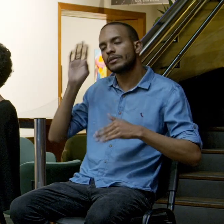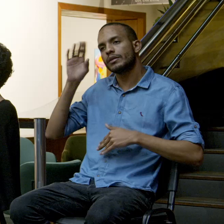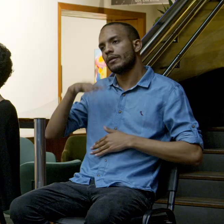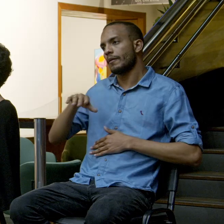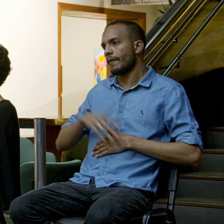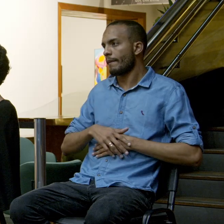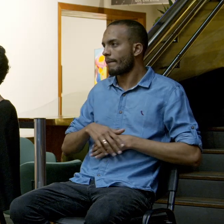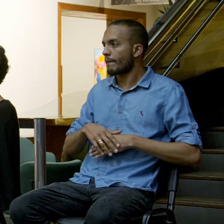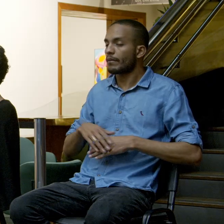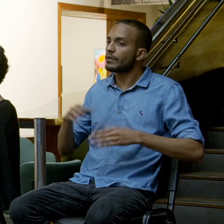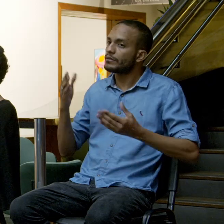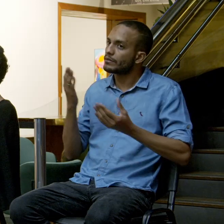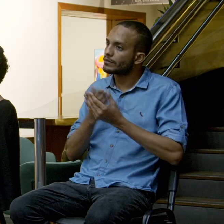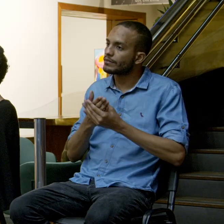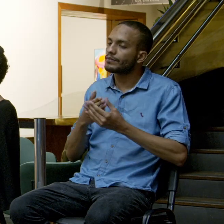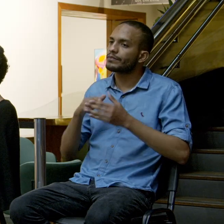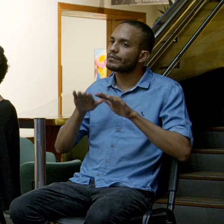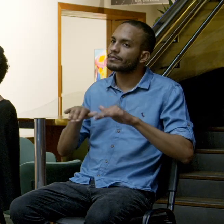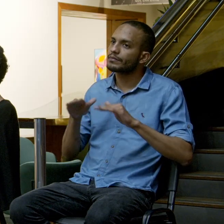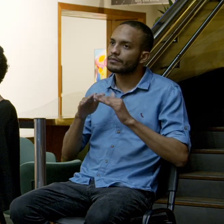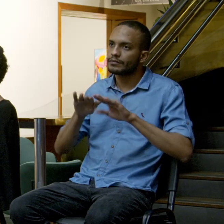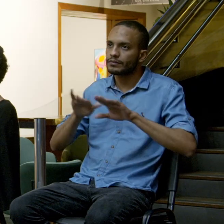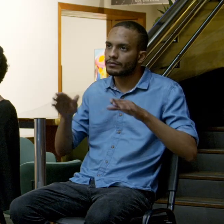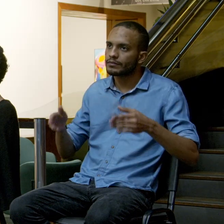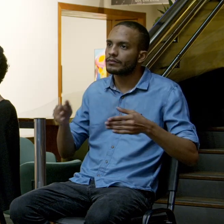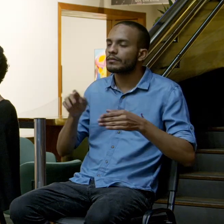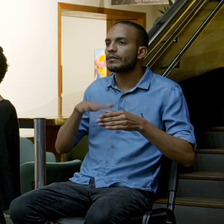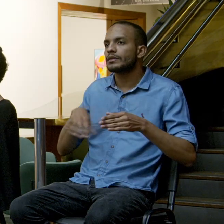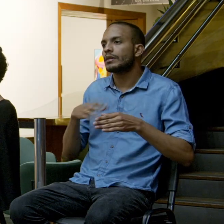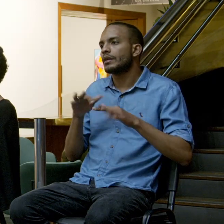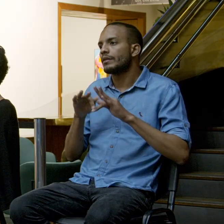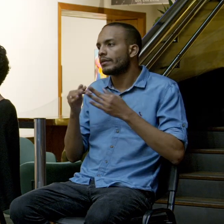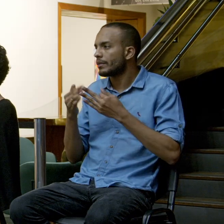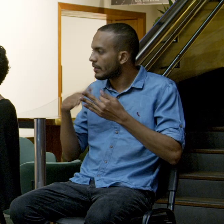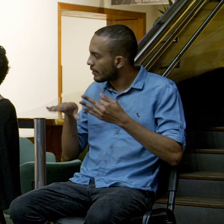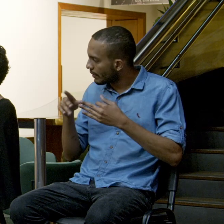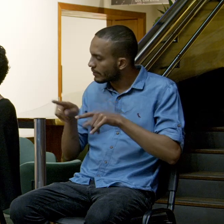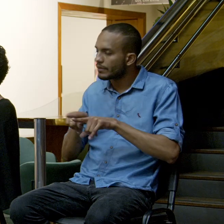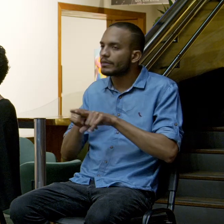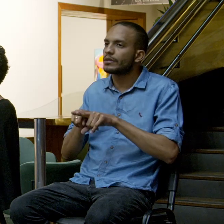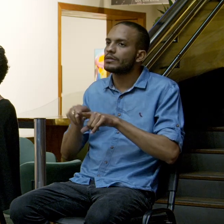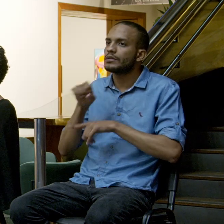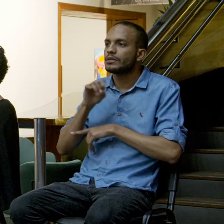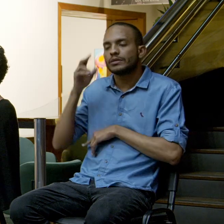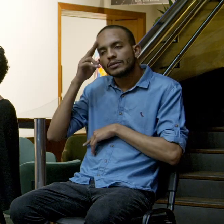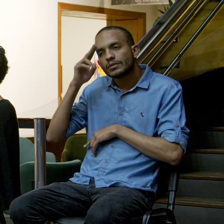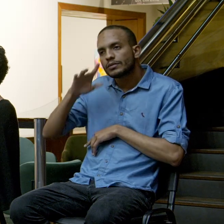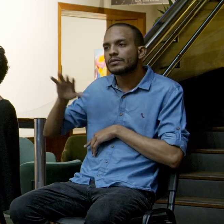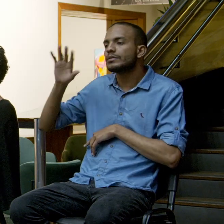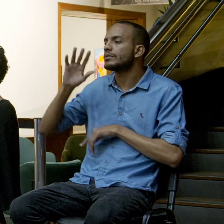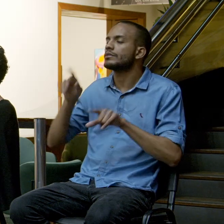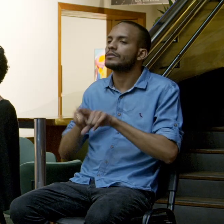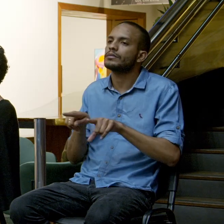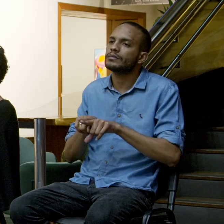alimento. A pasta feita em casa. A mesa, realizada na família aos domingos na Itália. Se os rolinhos e os bolinhos de argila